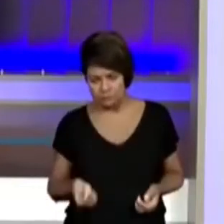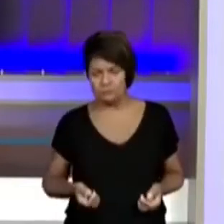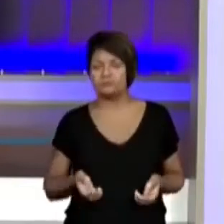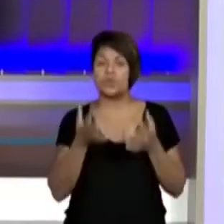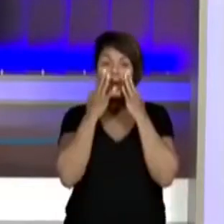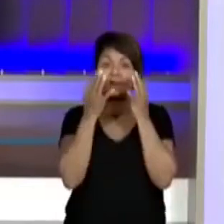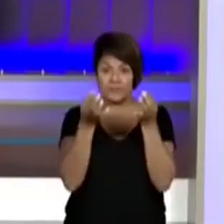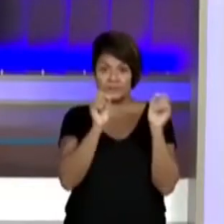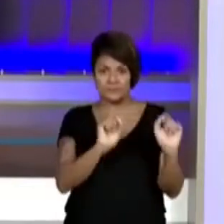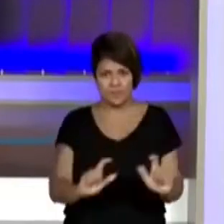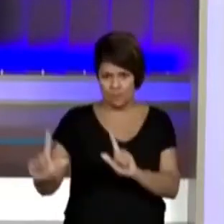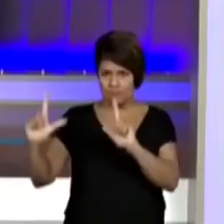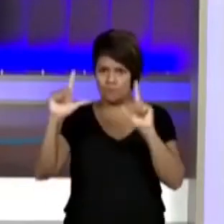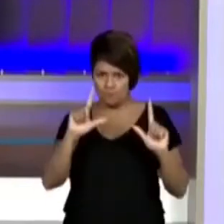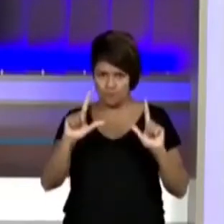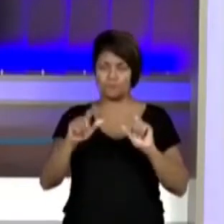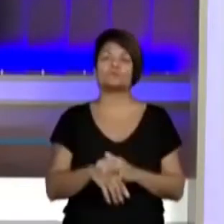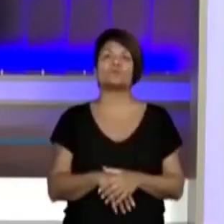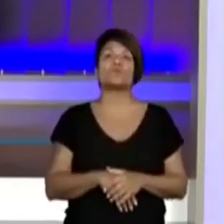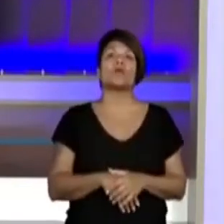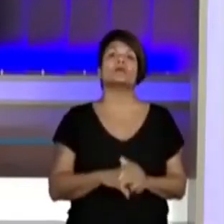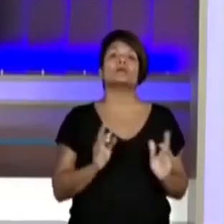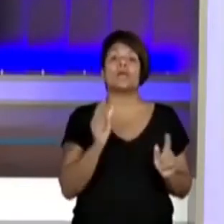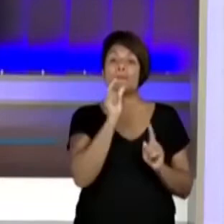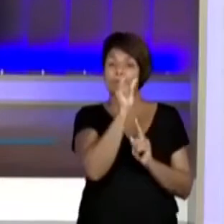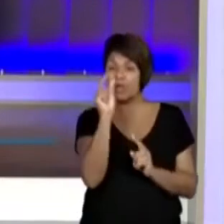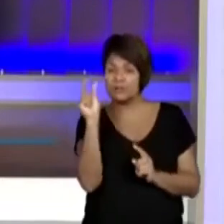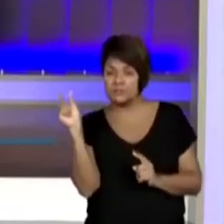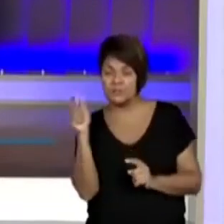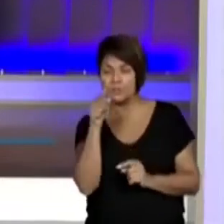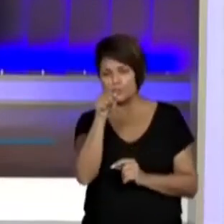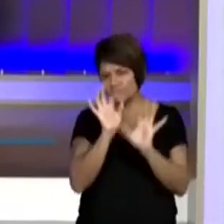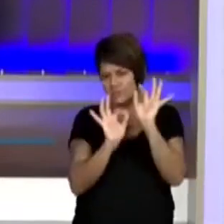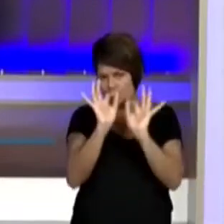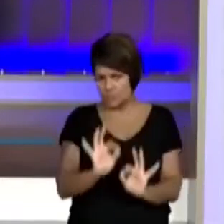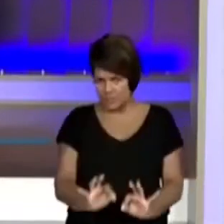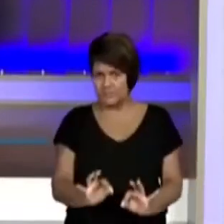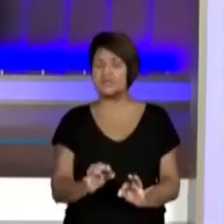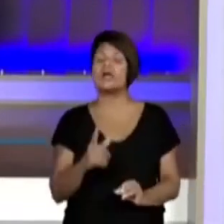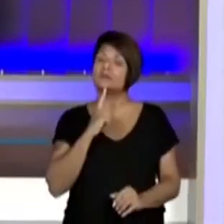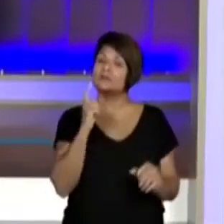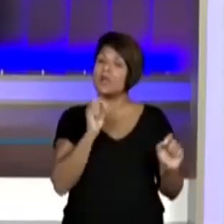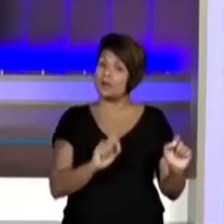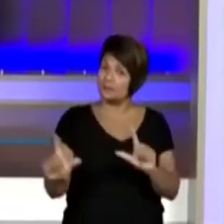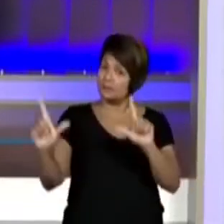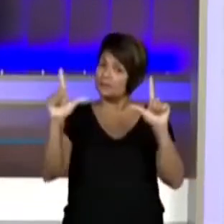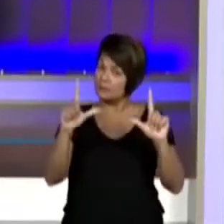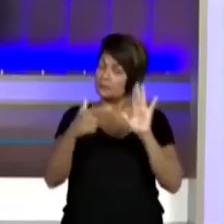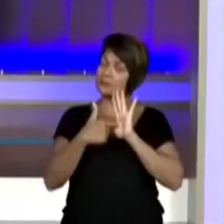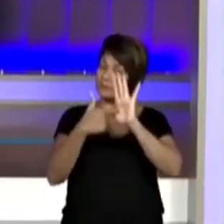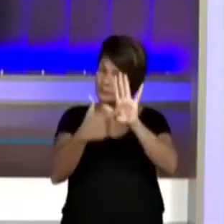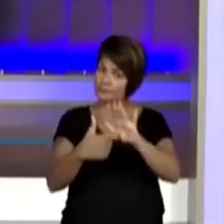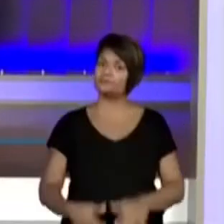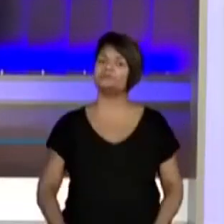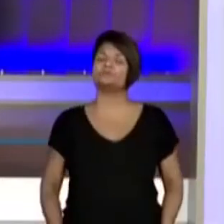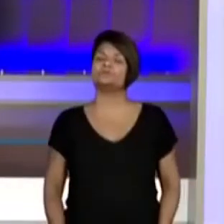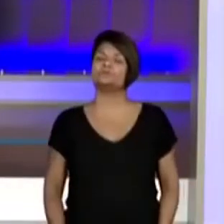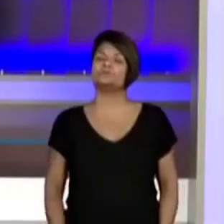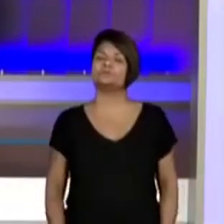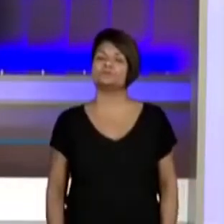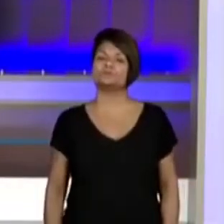as pecinhas que você precisará para organizar essa receita estarão presentes na